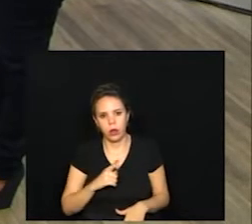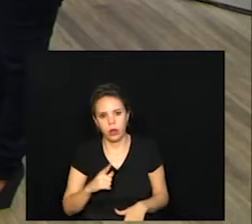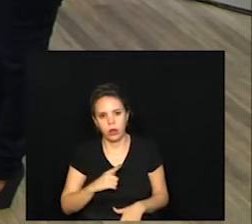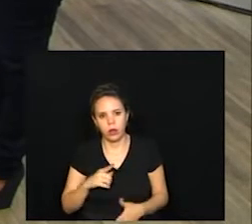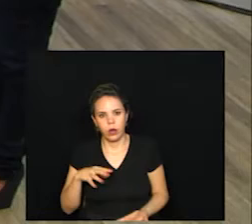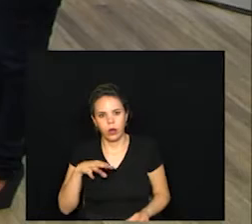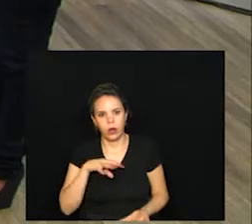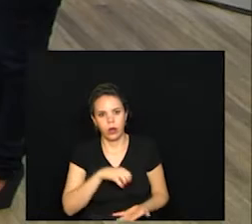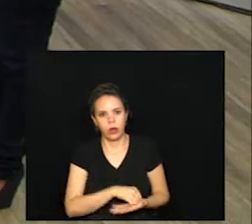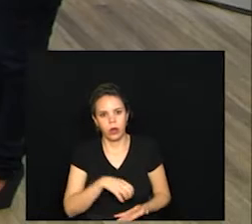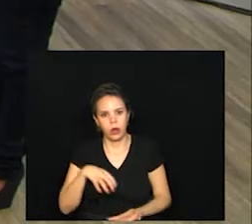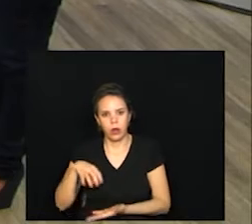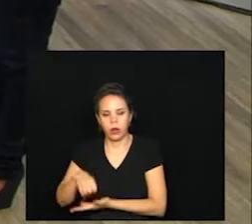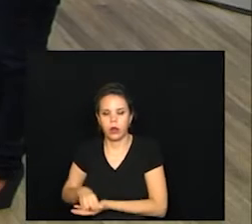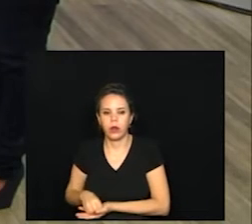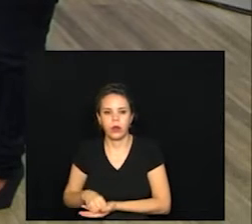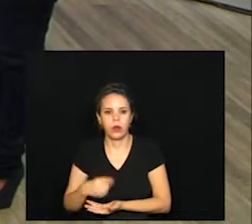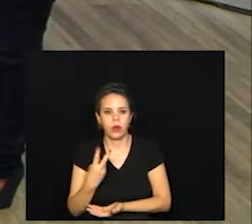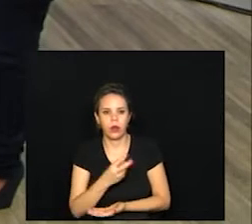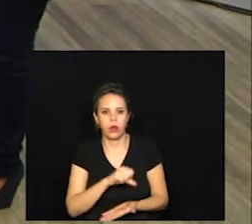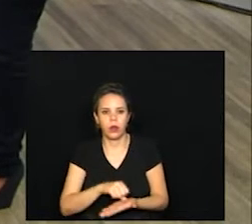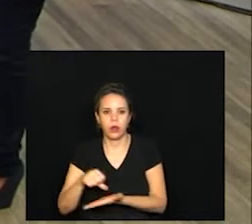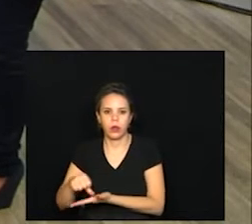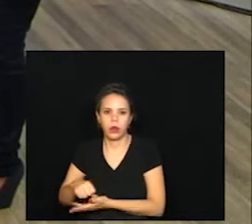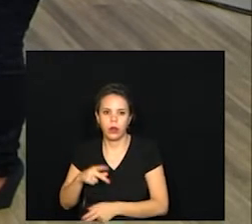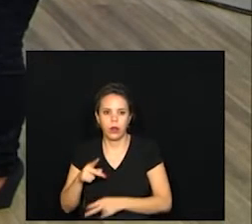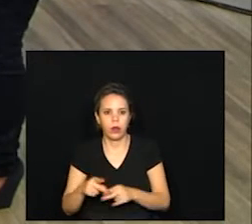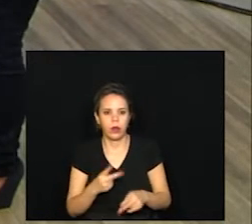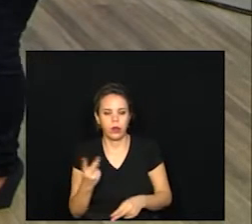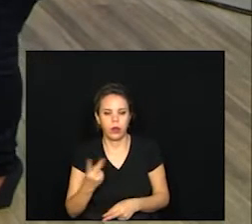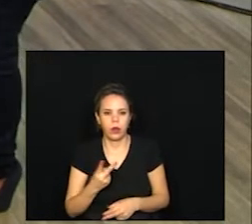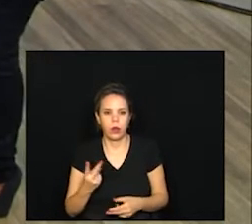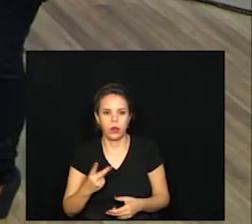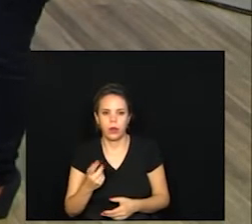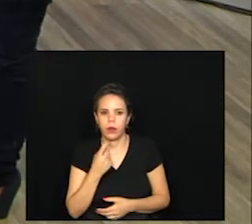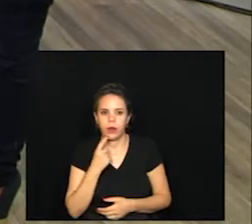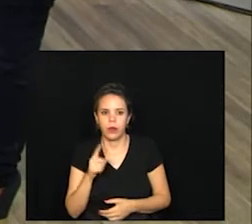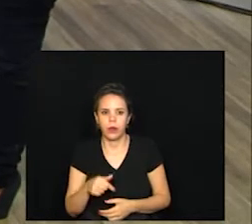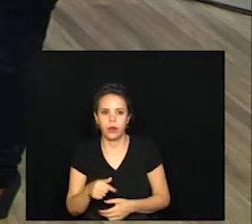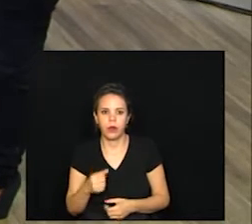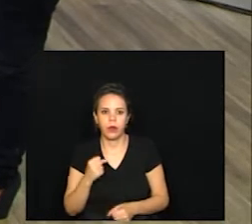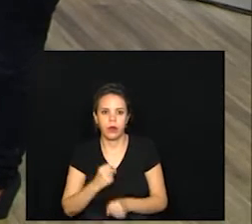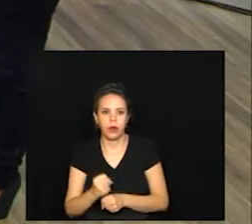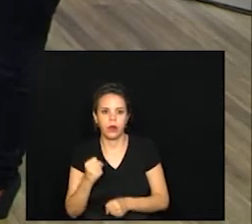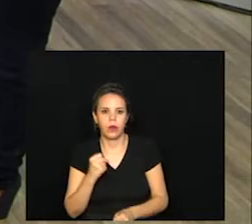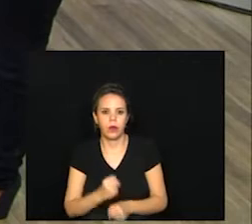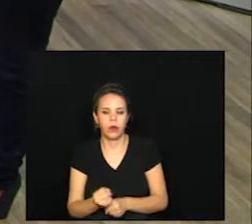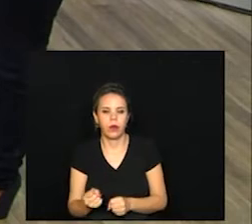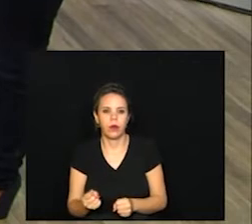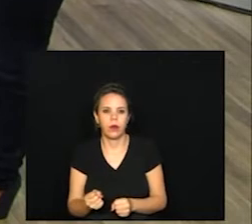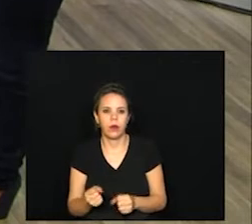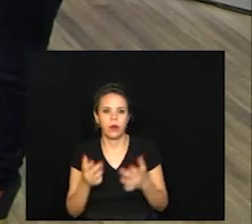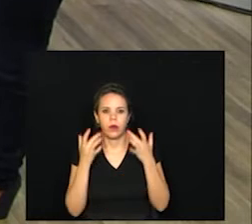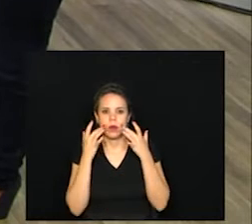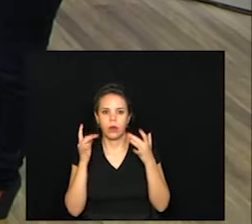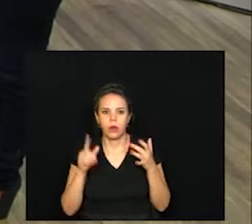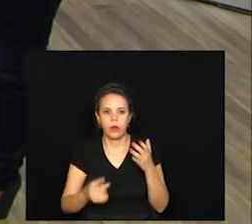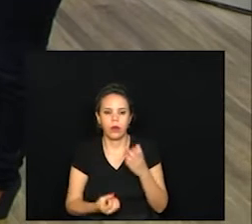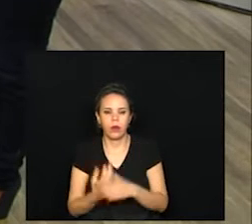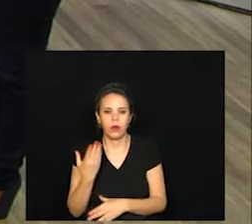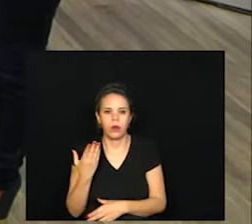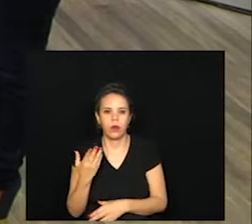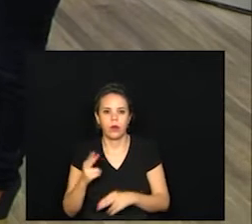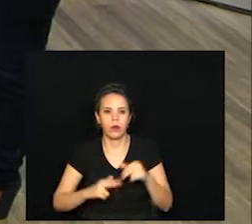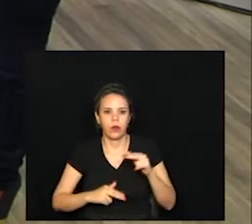aí cartório que atenda esses dois distritos. A reforma do Convivência também, que ela foi, inclusive,